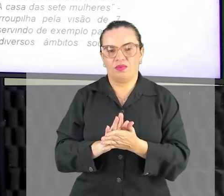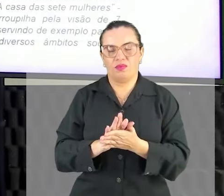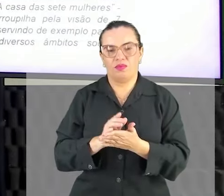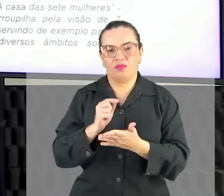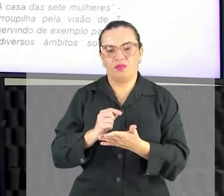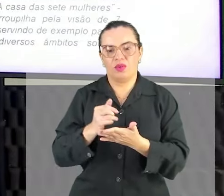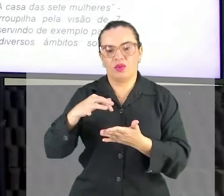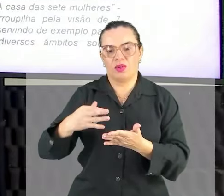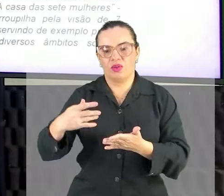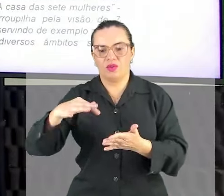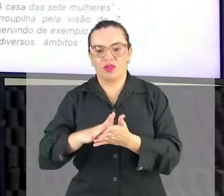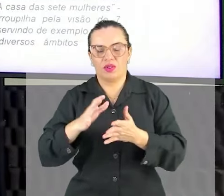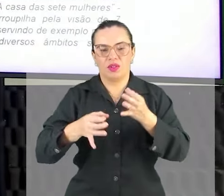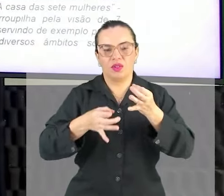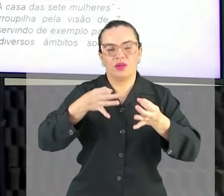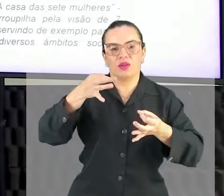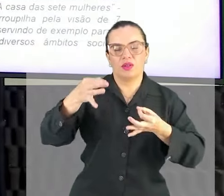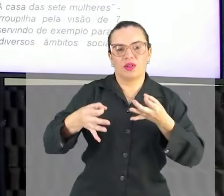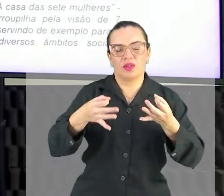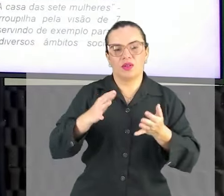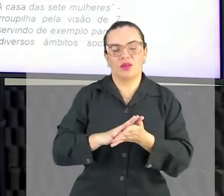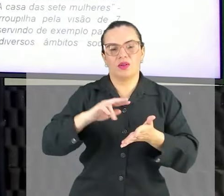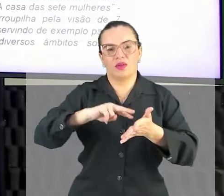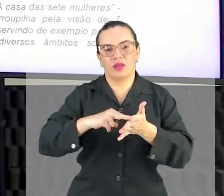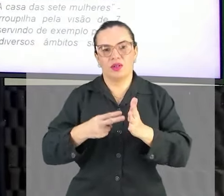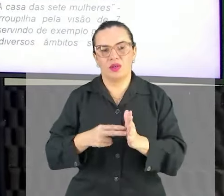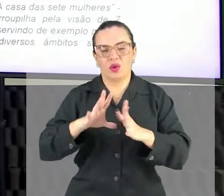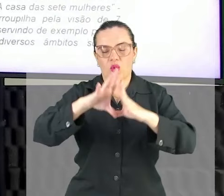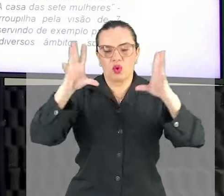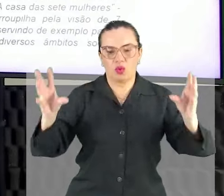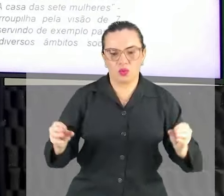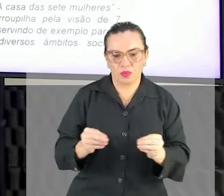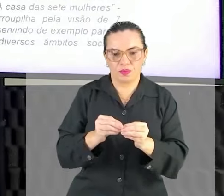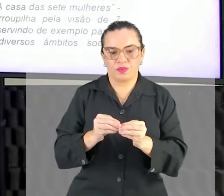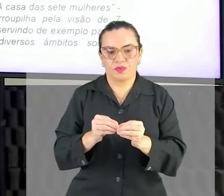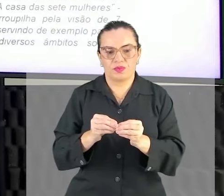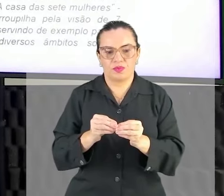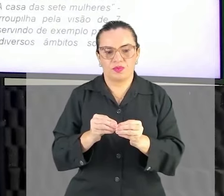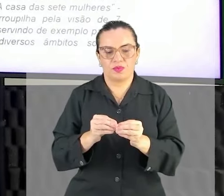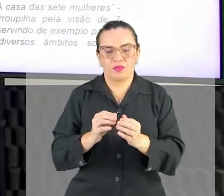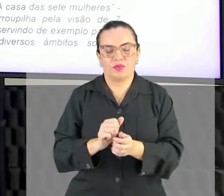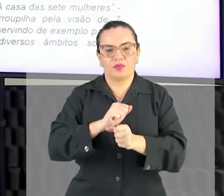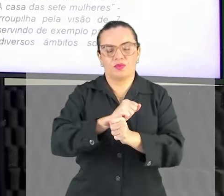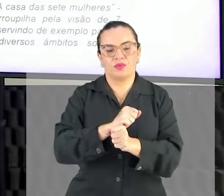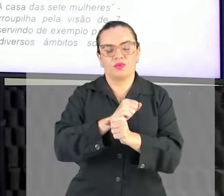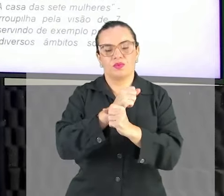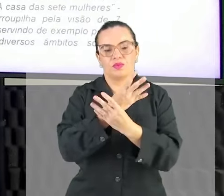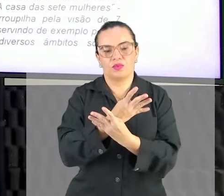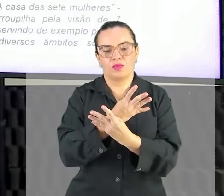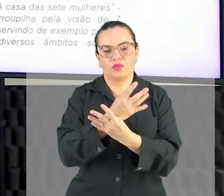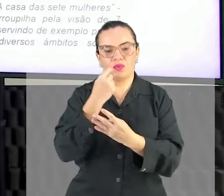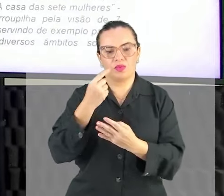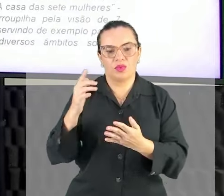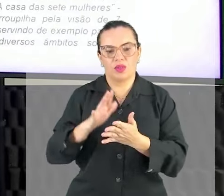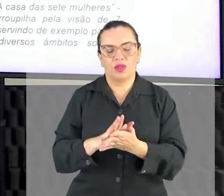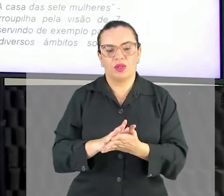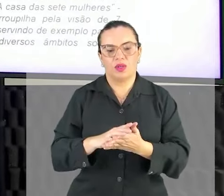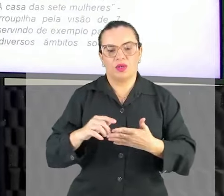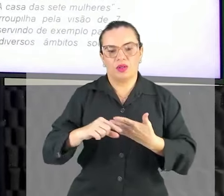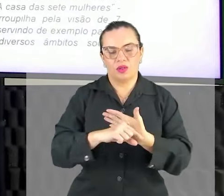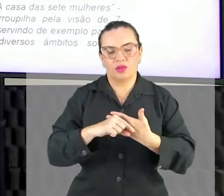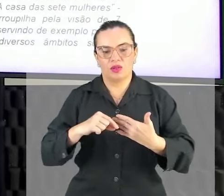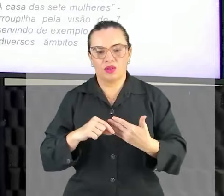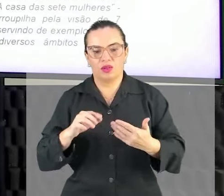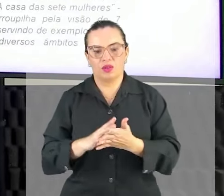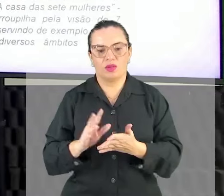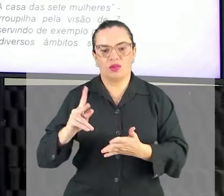de marca de opinião, inferir é a mesma coisa que concluir, ó, que analogamente à teoria de Chimamanda,